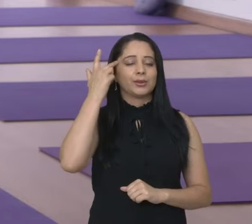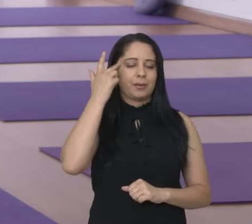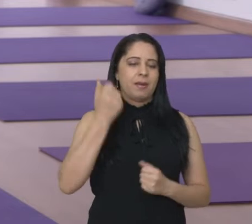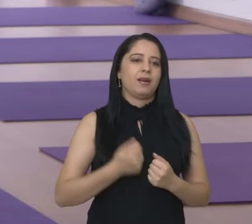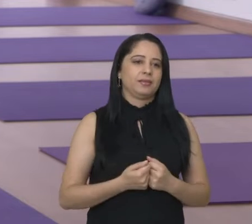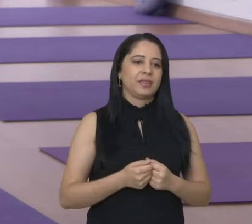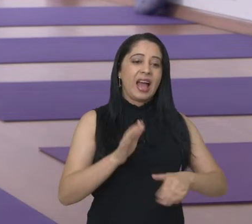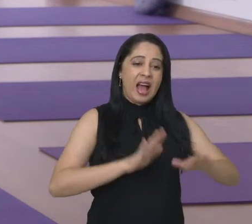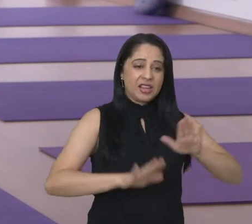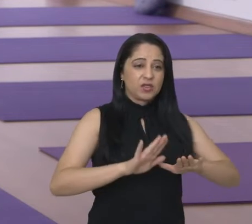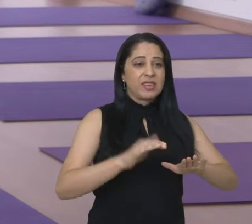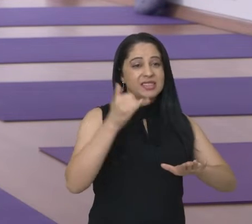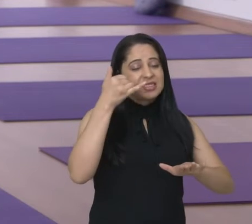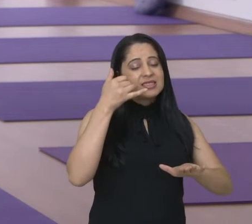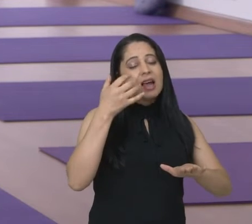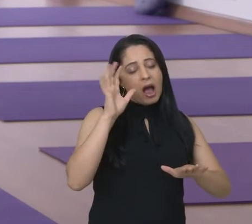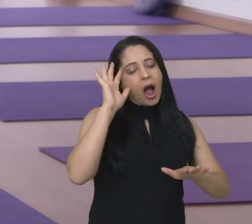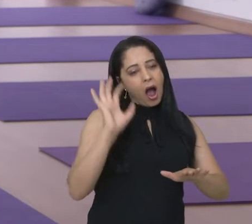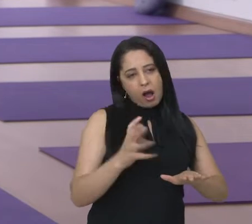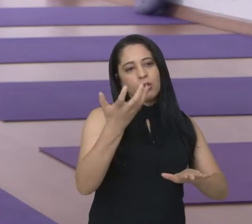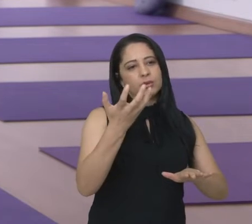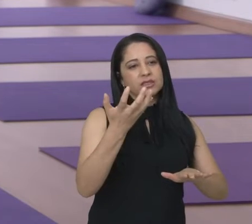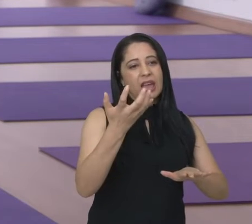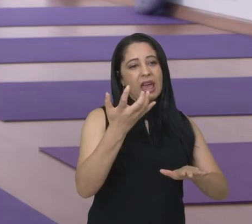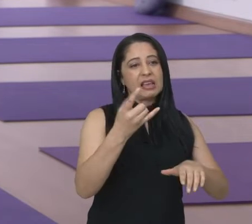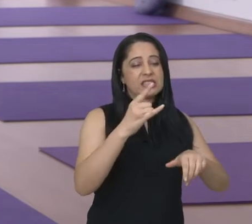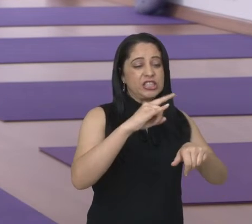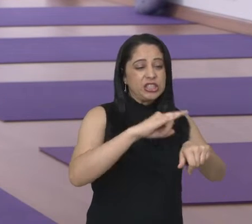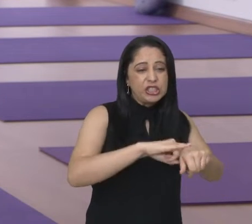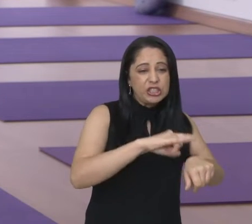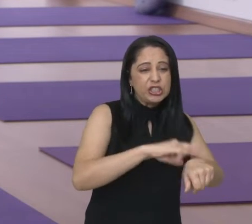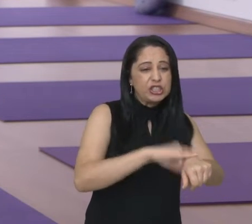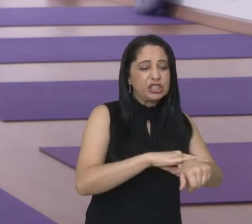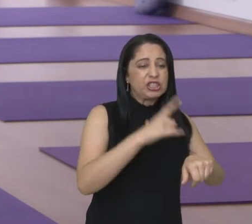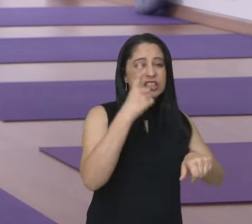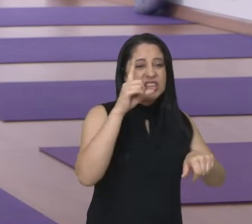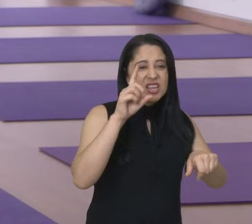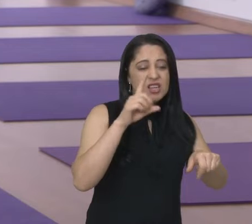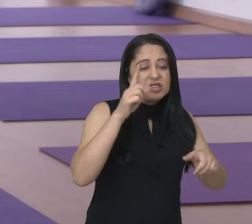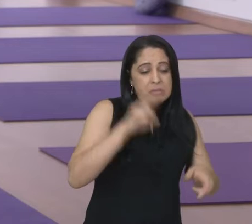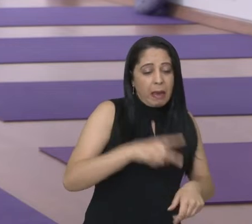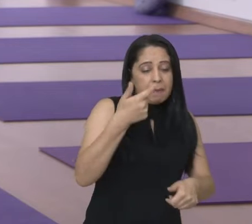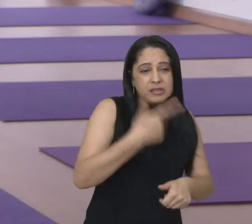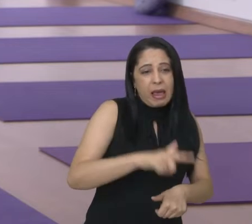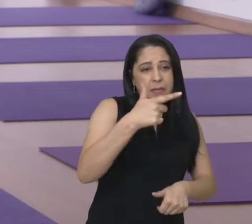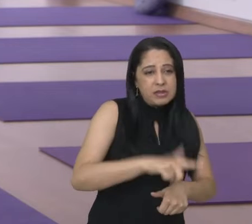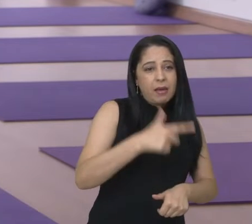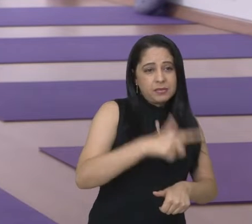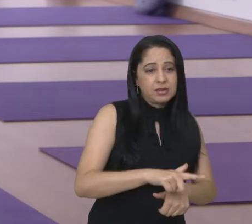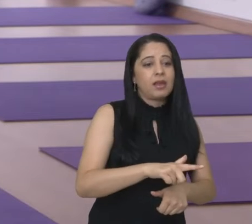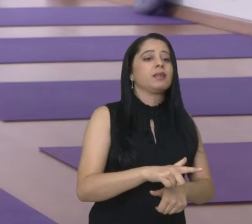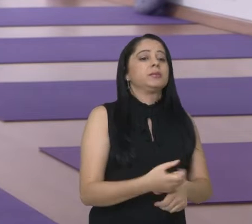geralmente você pode ter incontinência ou impotência também, isso pode acontecer.